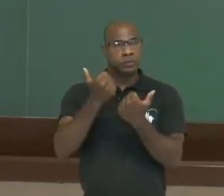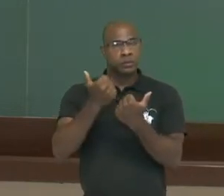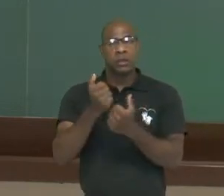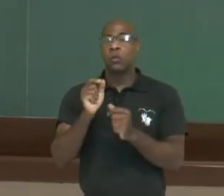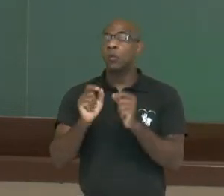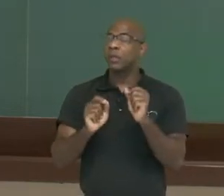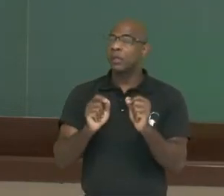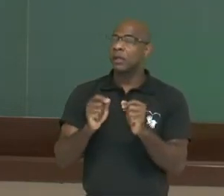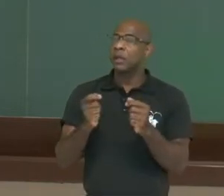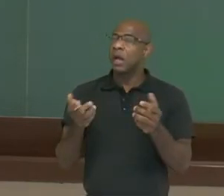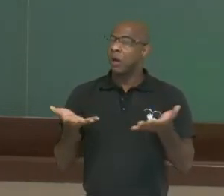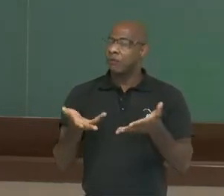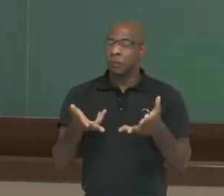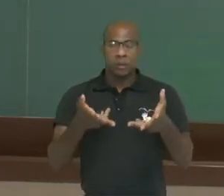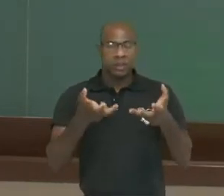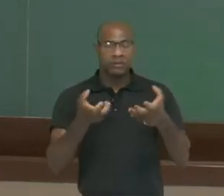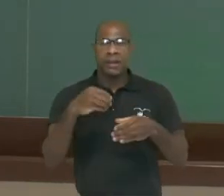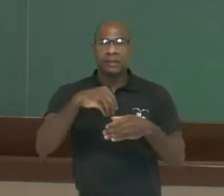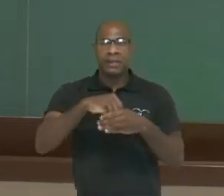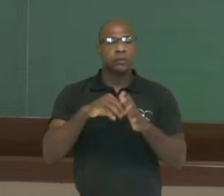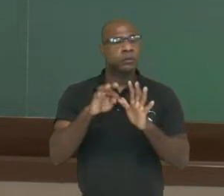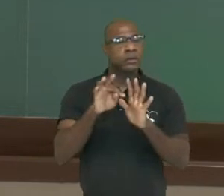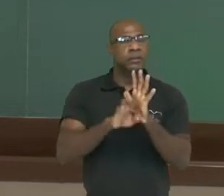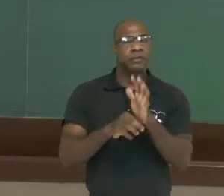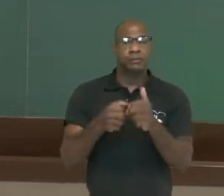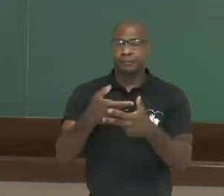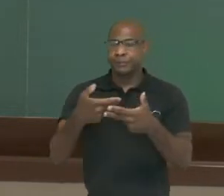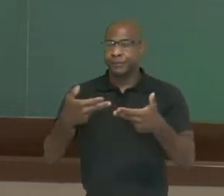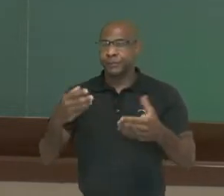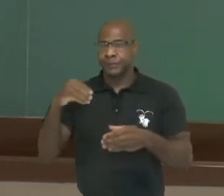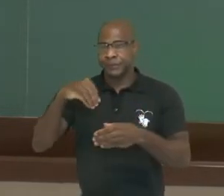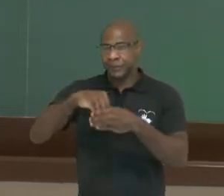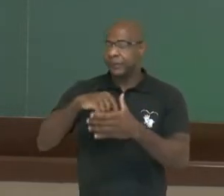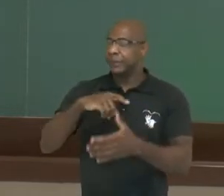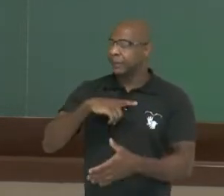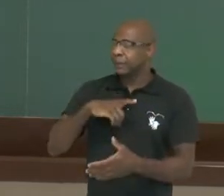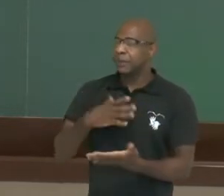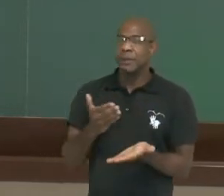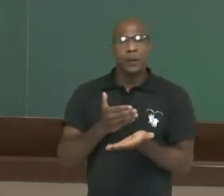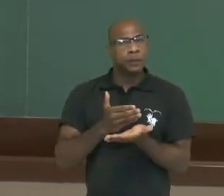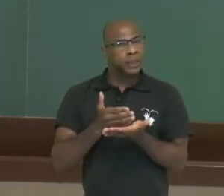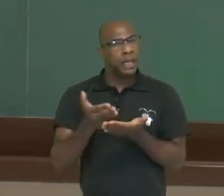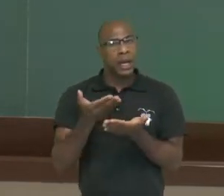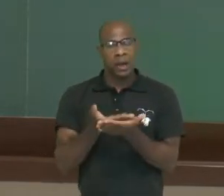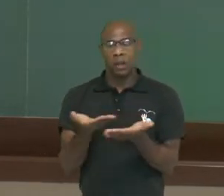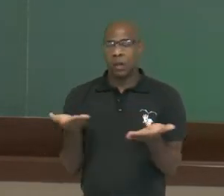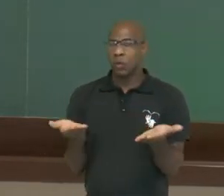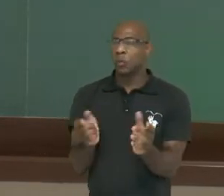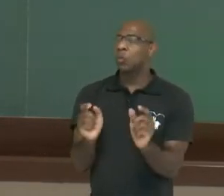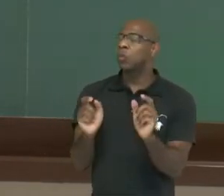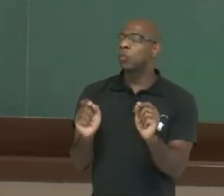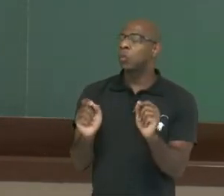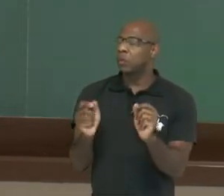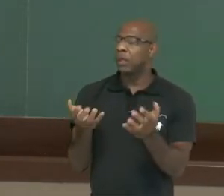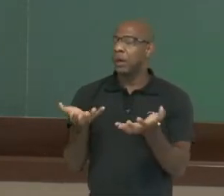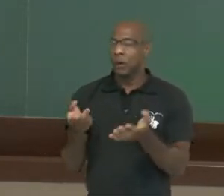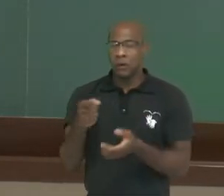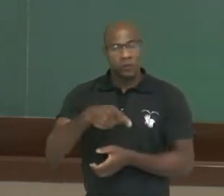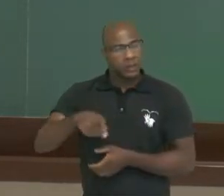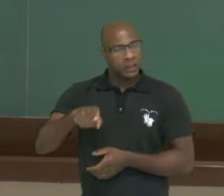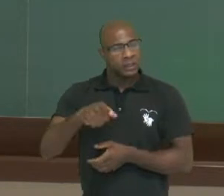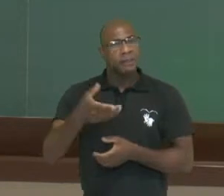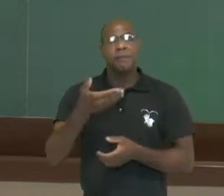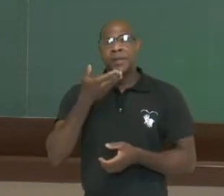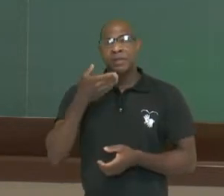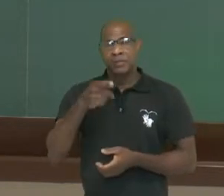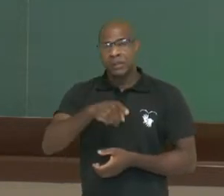observar dentro do texto esses elementos. Para começarmos a nossa aula, eu gostaria que vocês acompanhassem